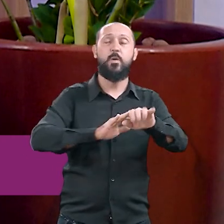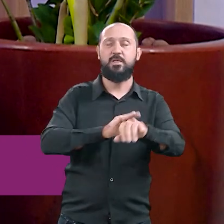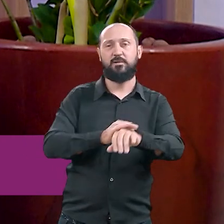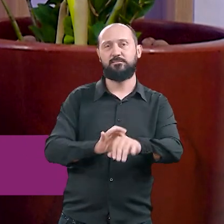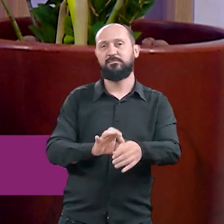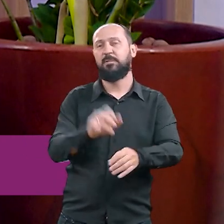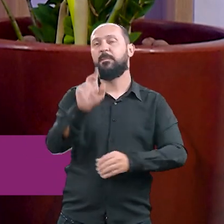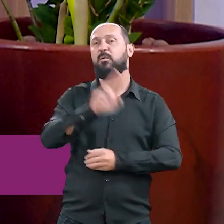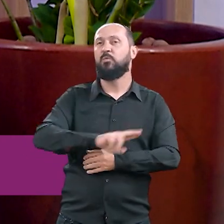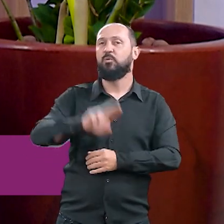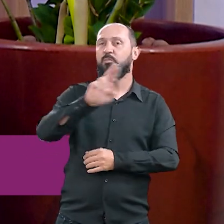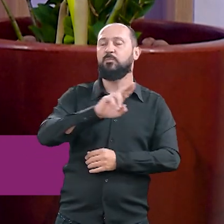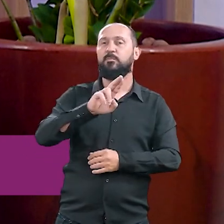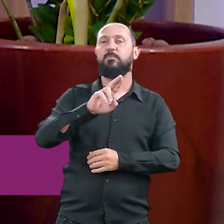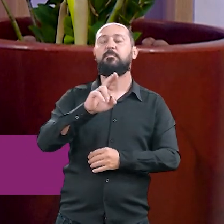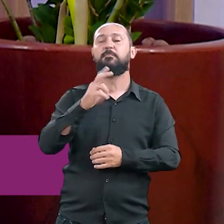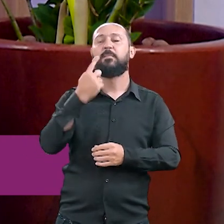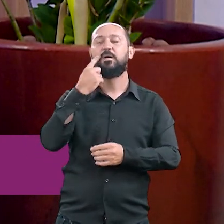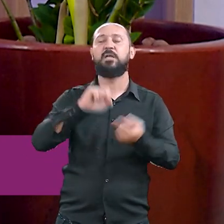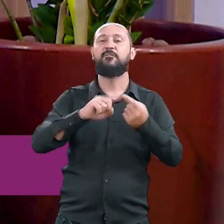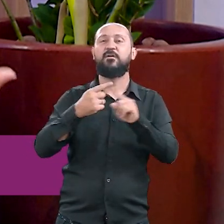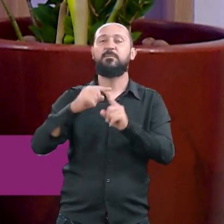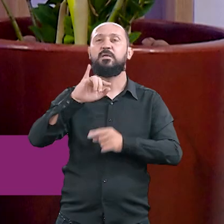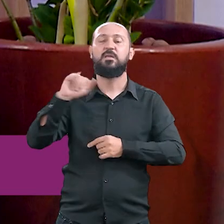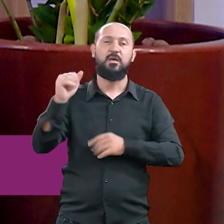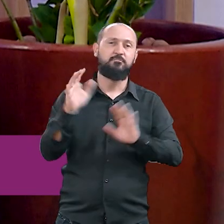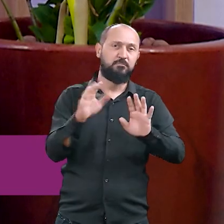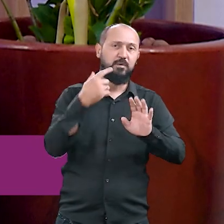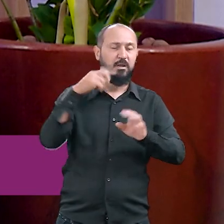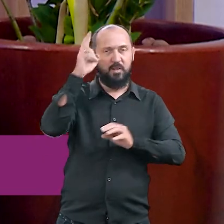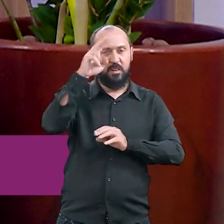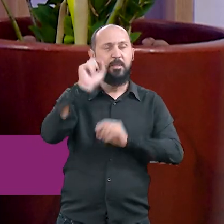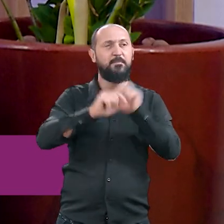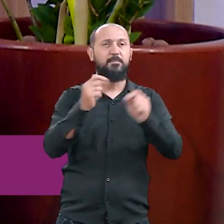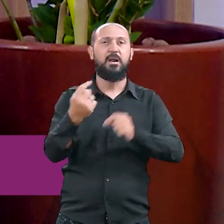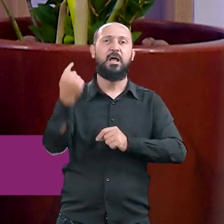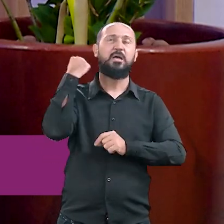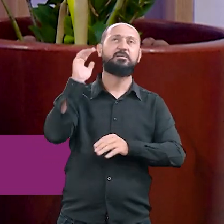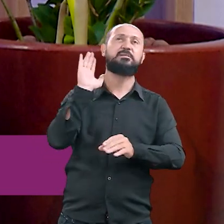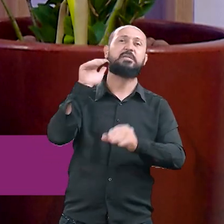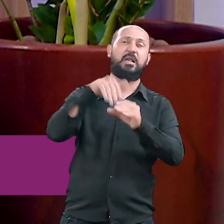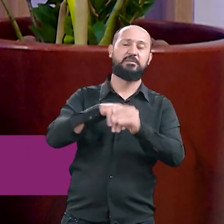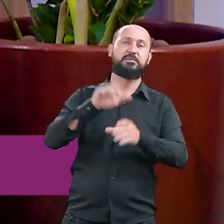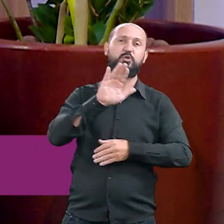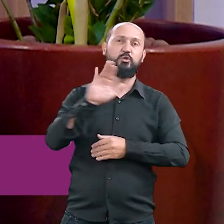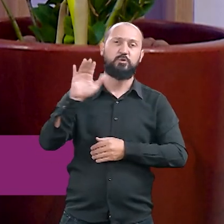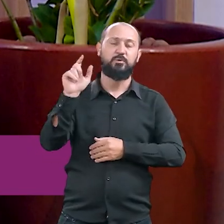de candidatos e das equipes, dos staffs aí, dos futuros políticos das cidades.